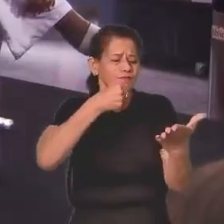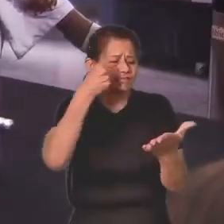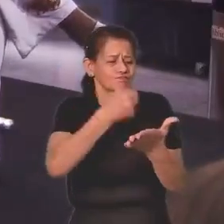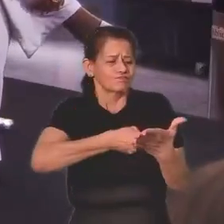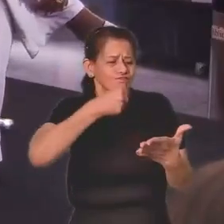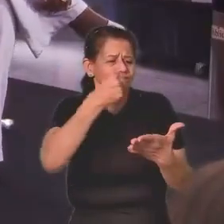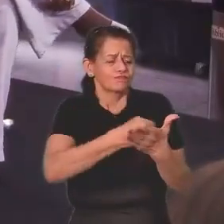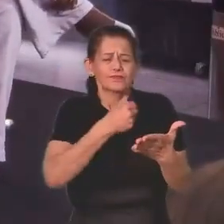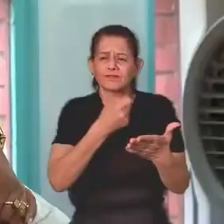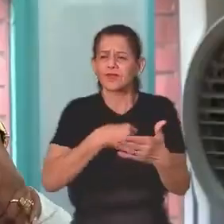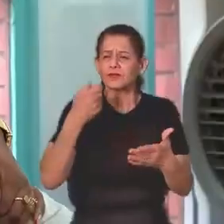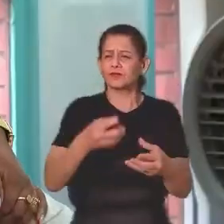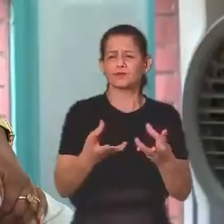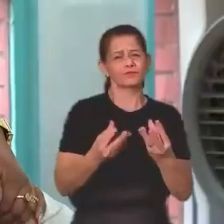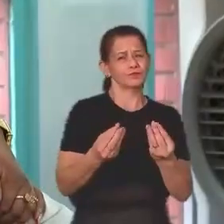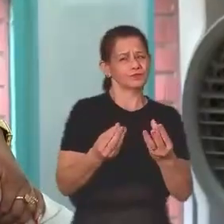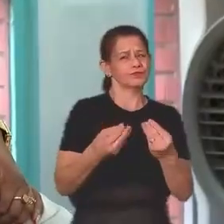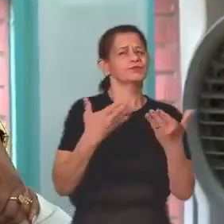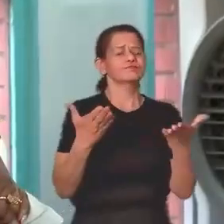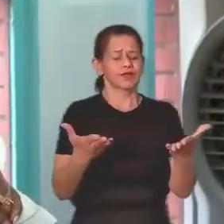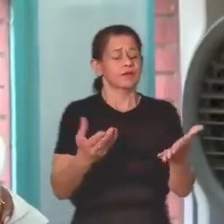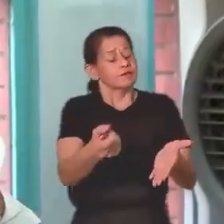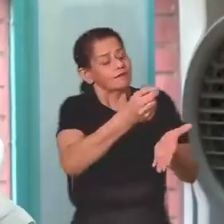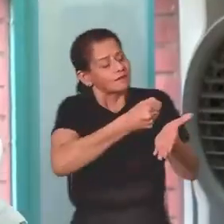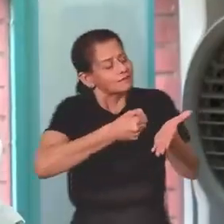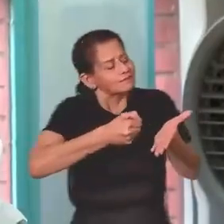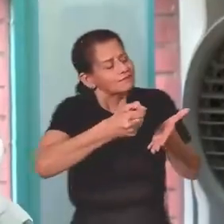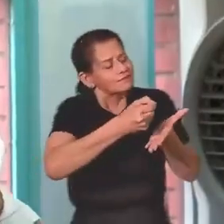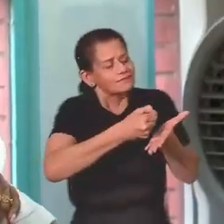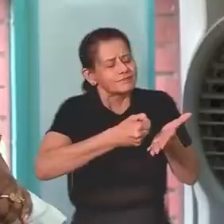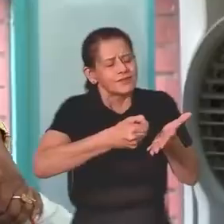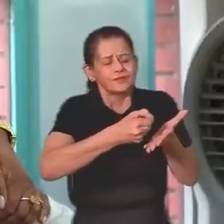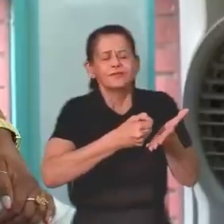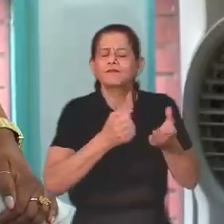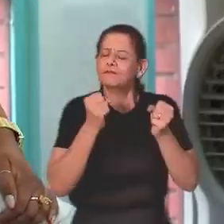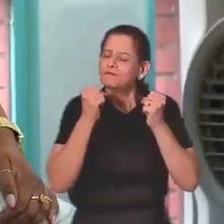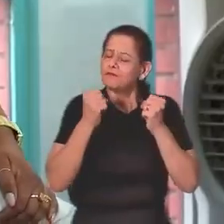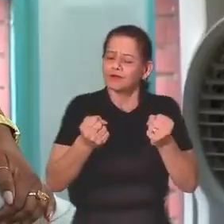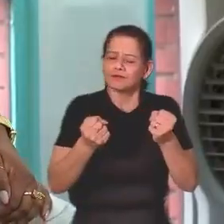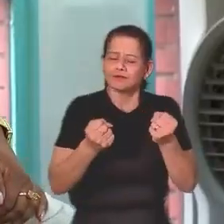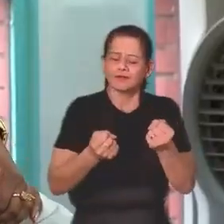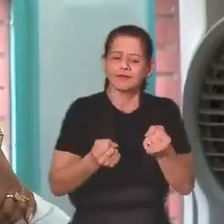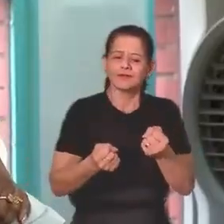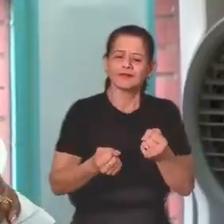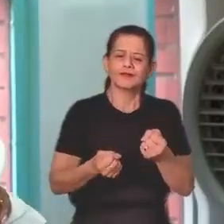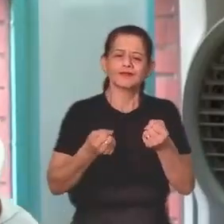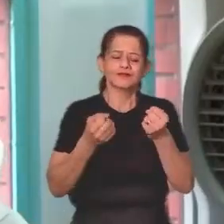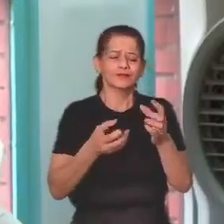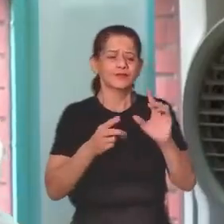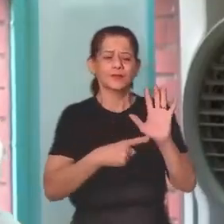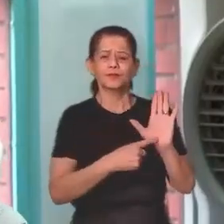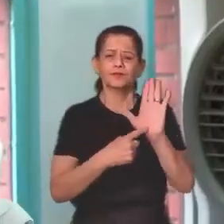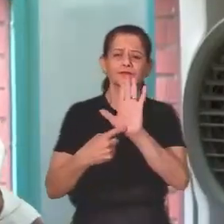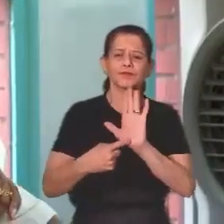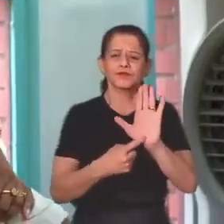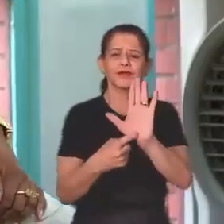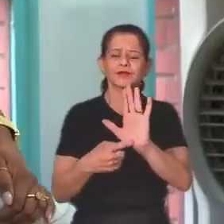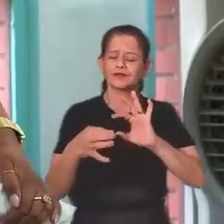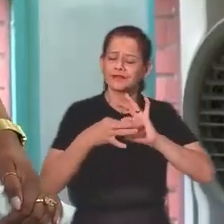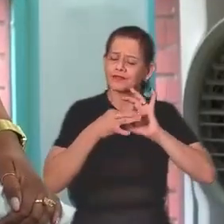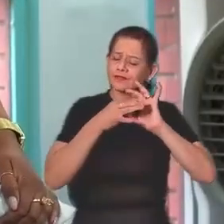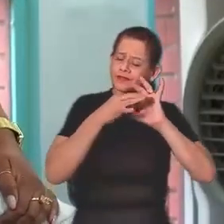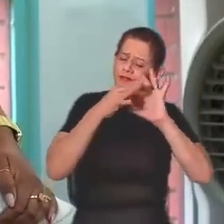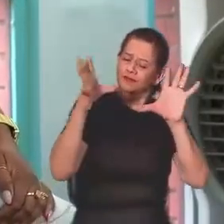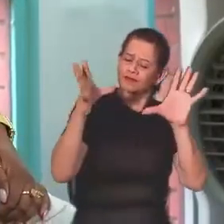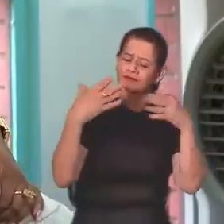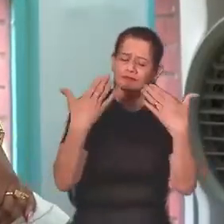né? E na escrita, a gente tem a possibilidade de expressar com sinceridade, com